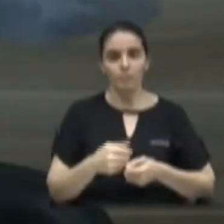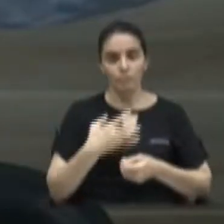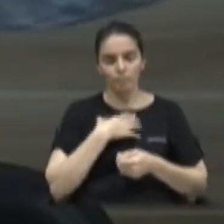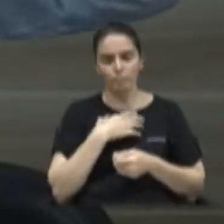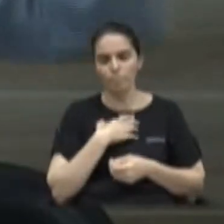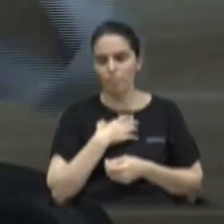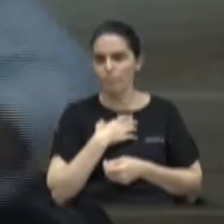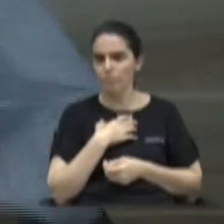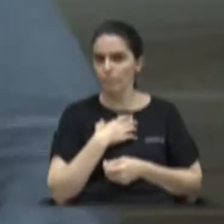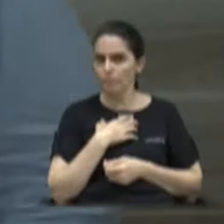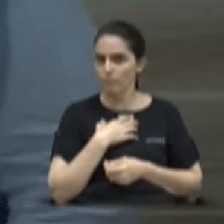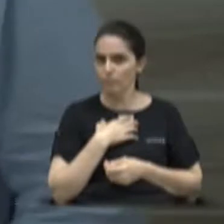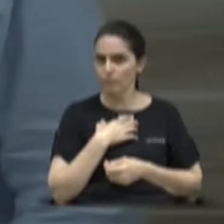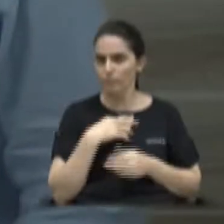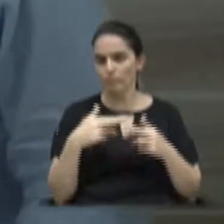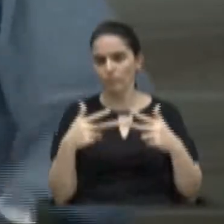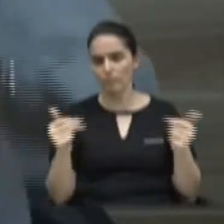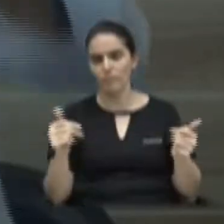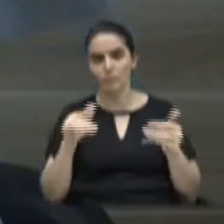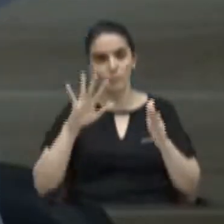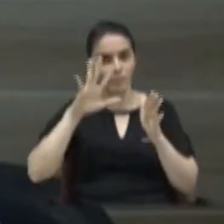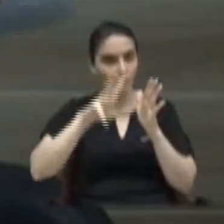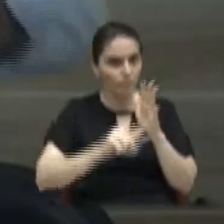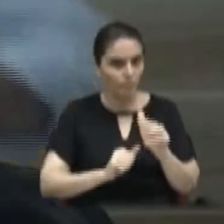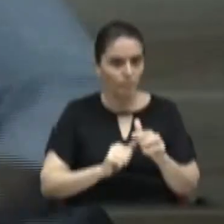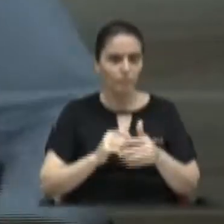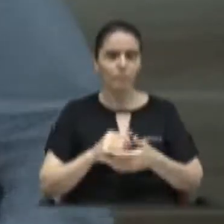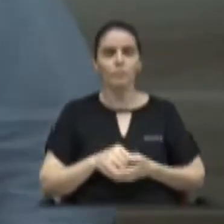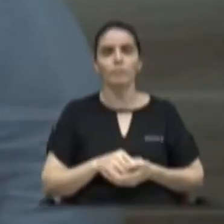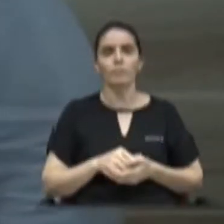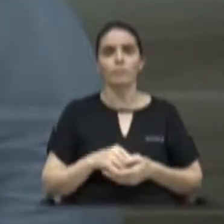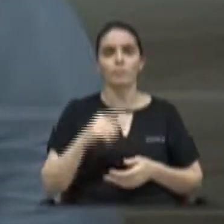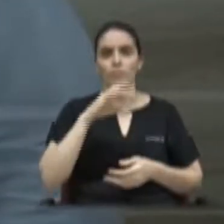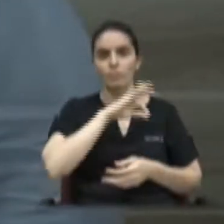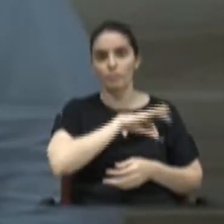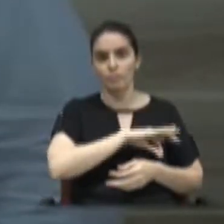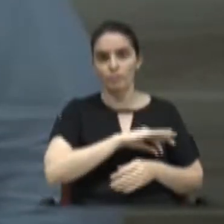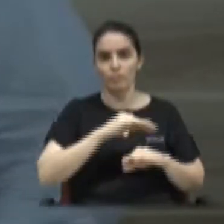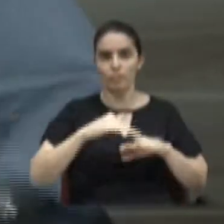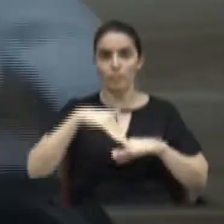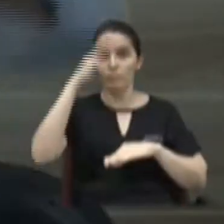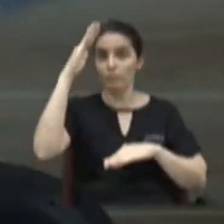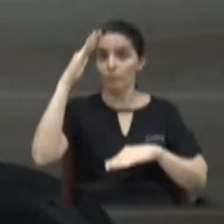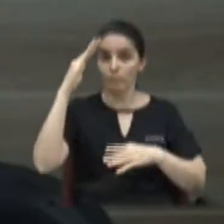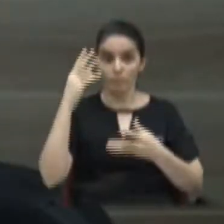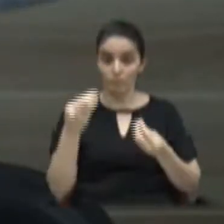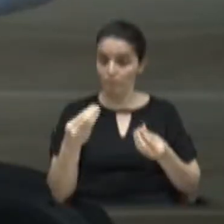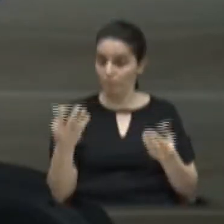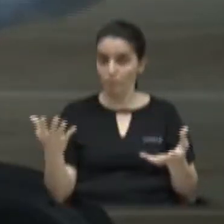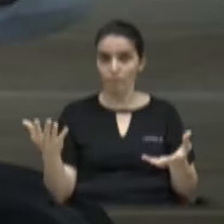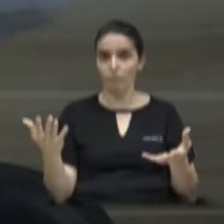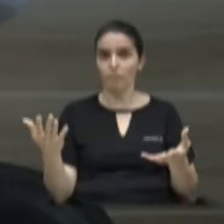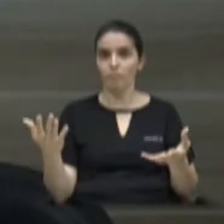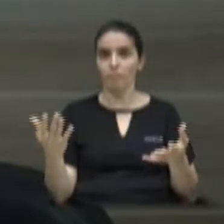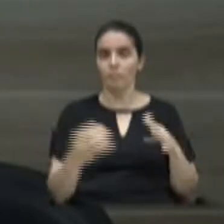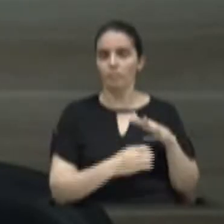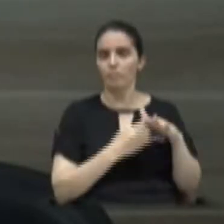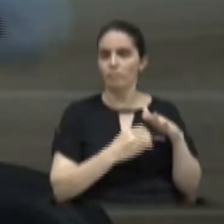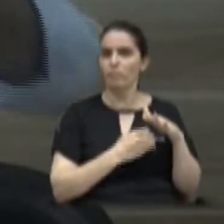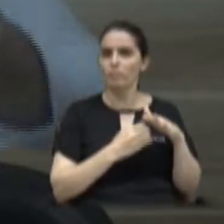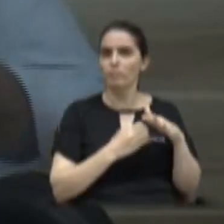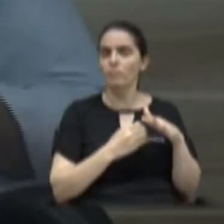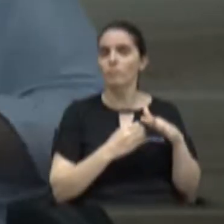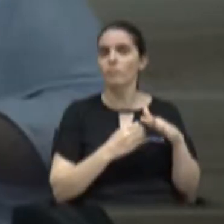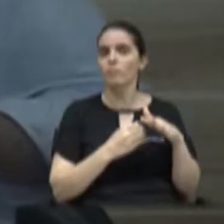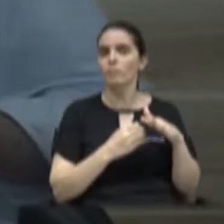todo escândalo de corrupção, aumento abusivo de salário. Então as empresas terceirizadas que vivem do